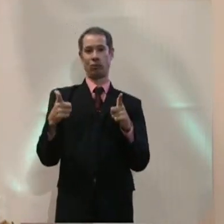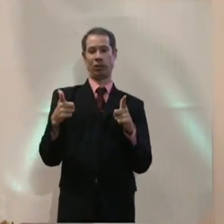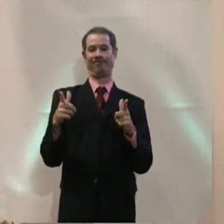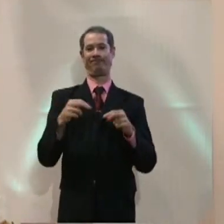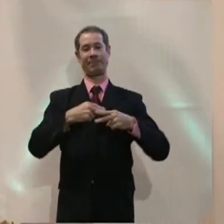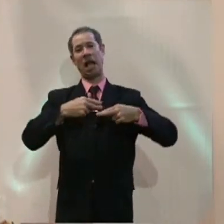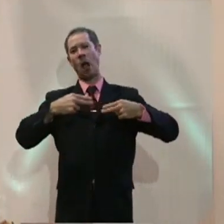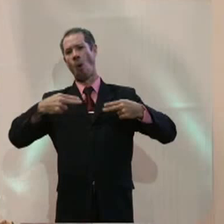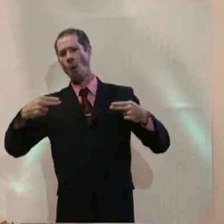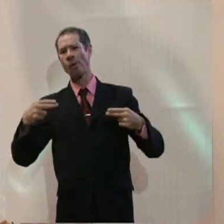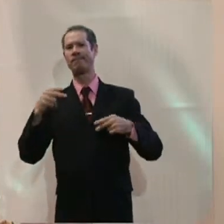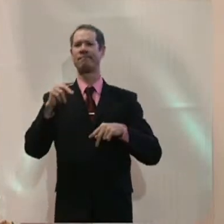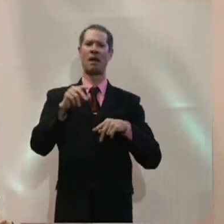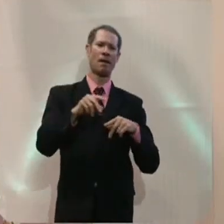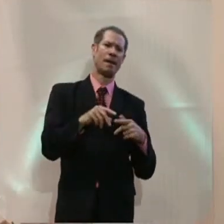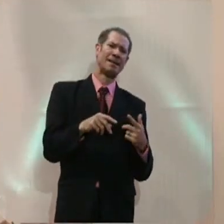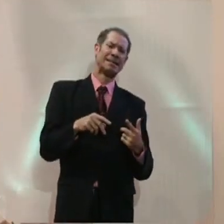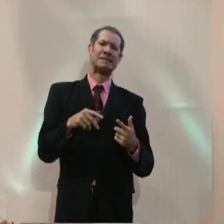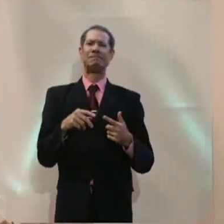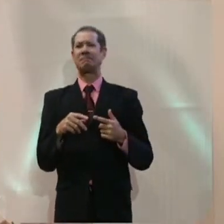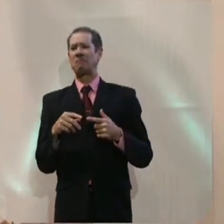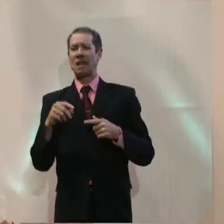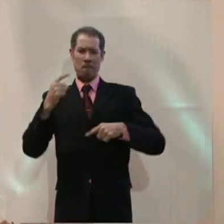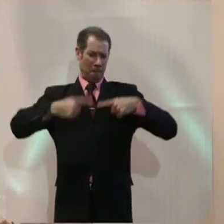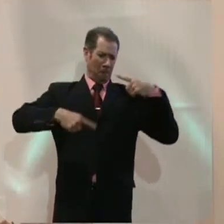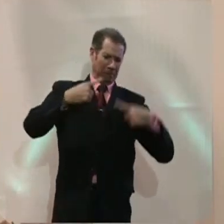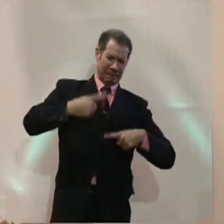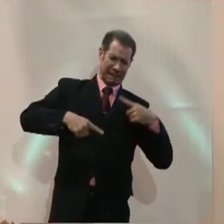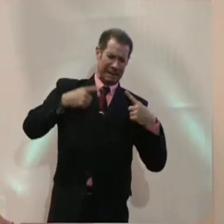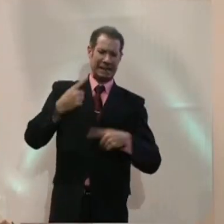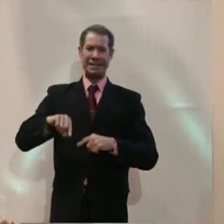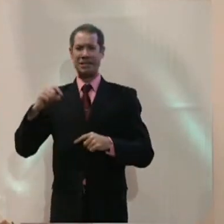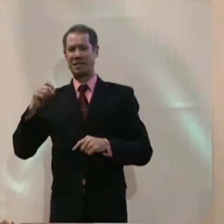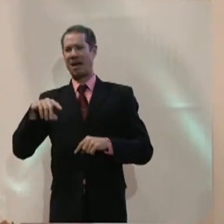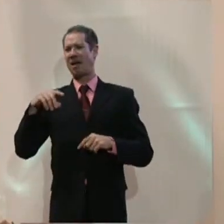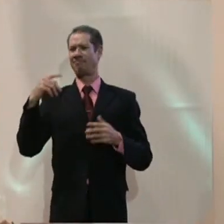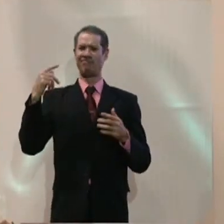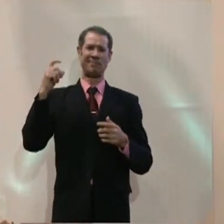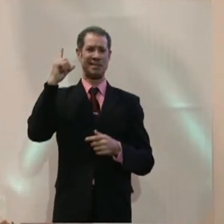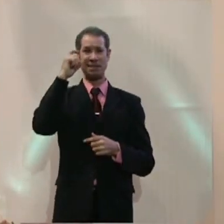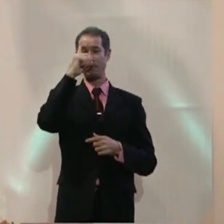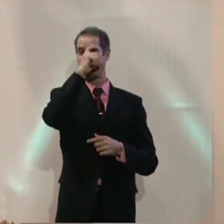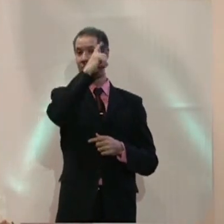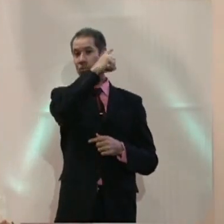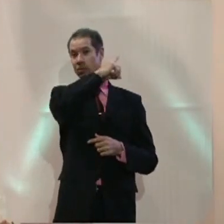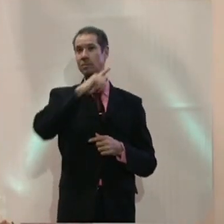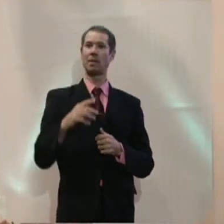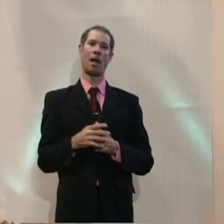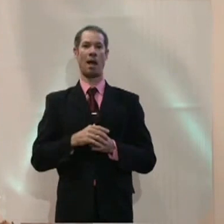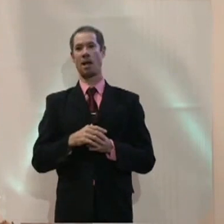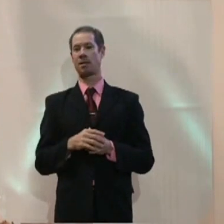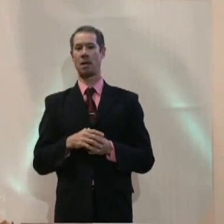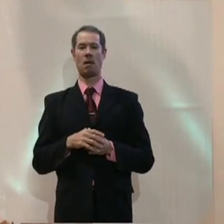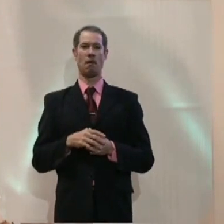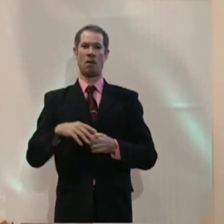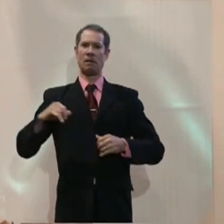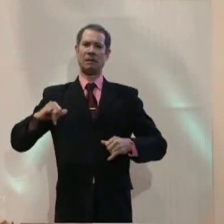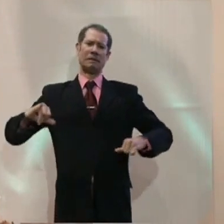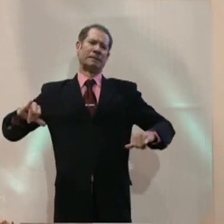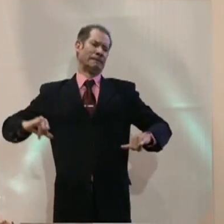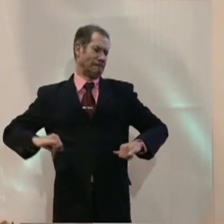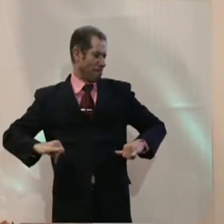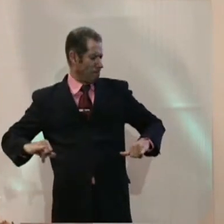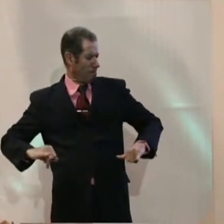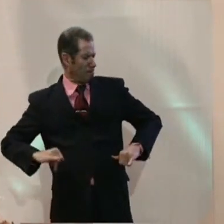tanta coisa, tanto atrapalho, a pressão política, tanta dificuldade. E aí, com muito